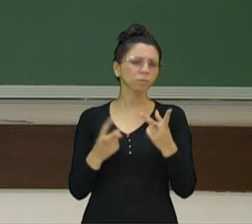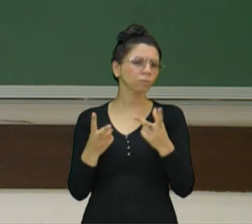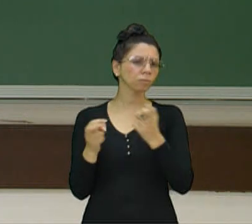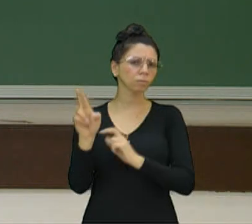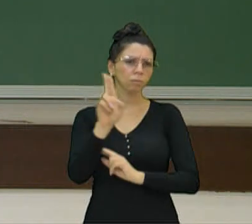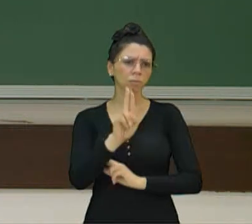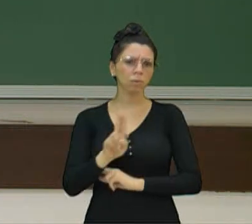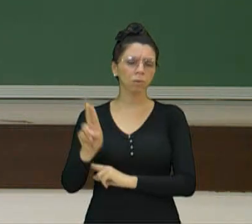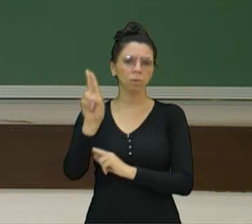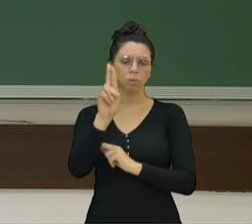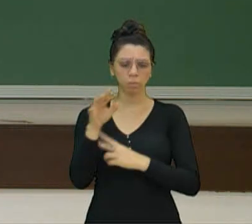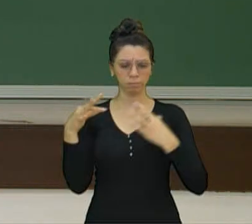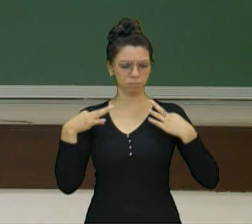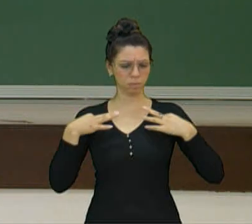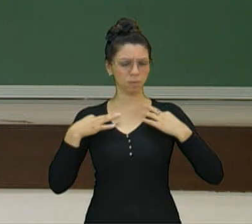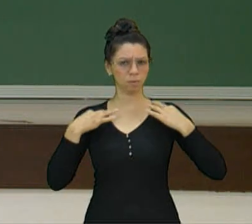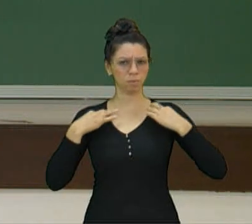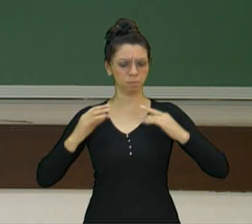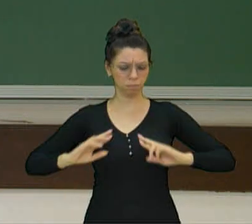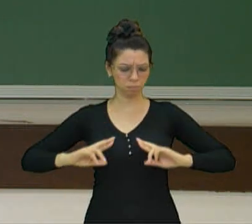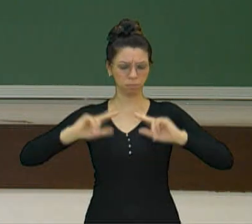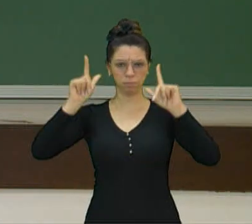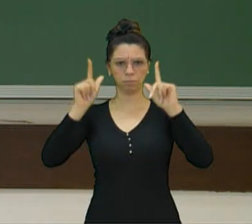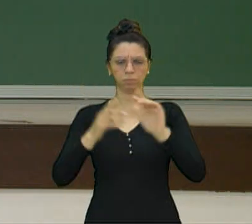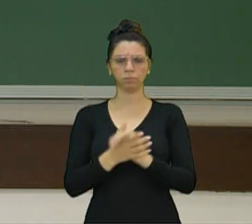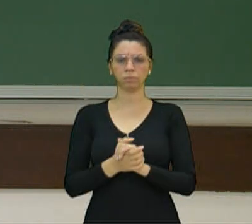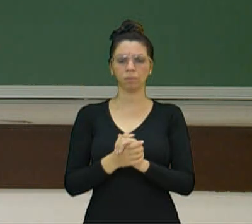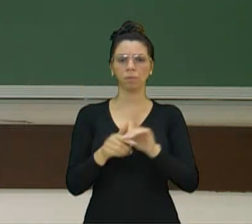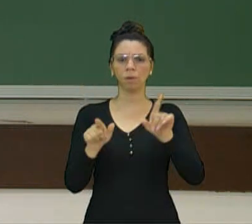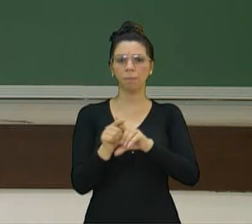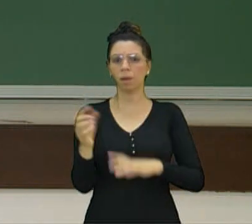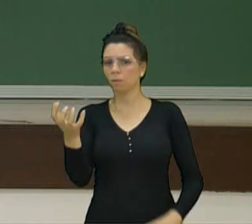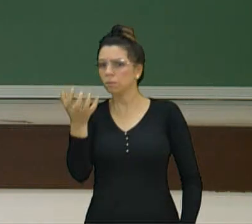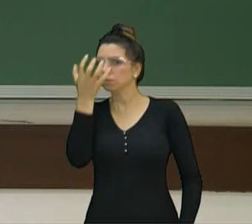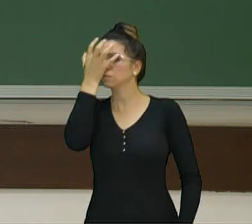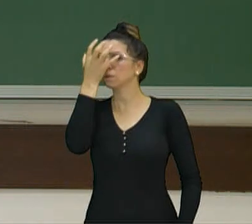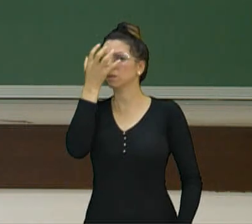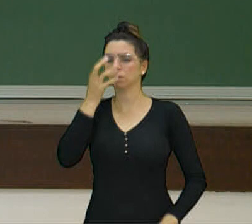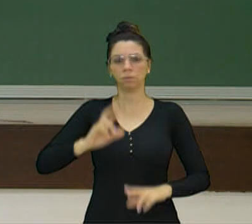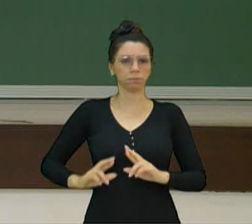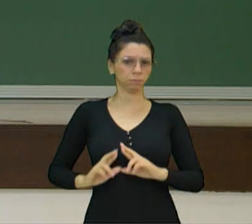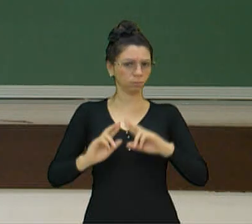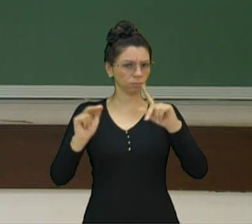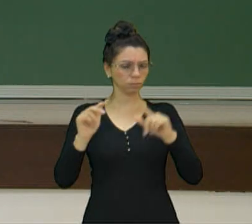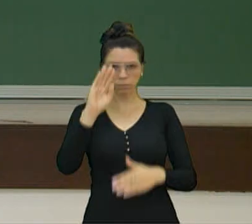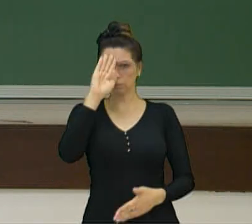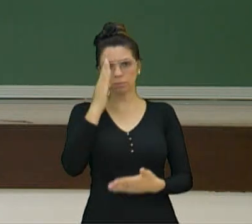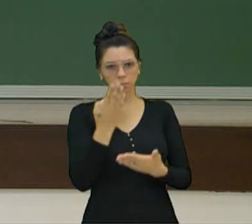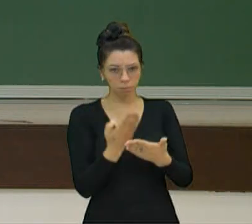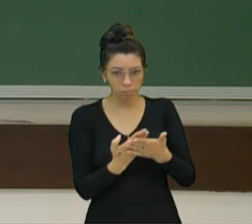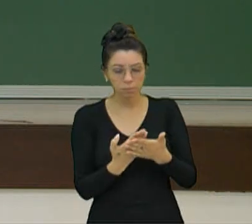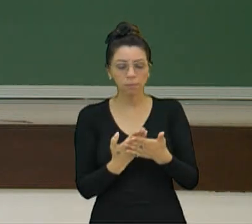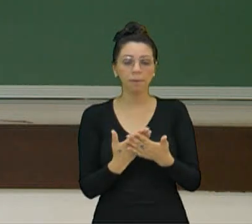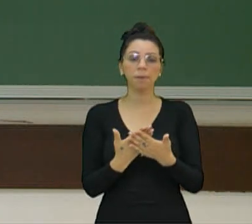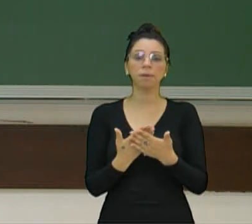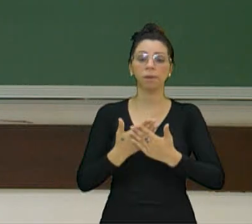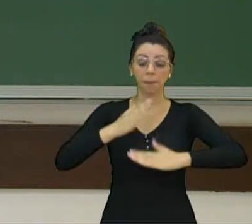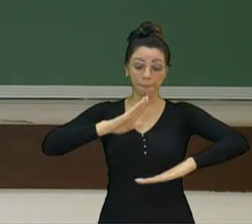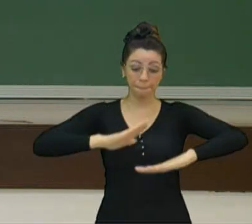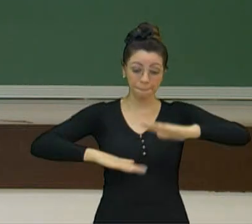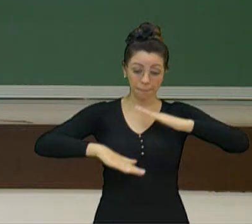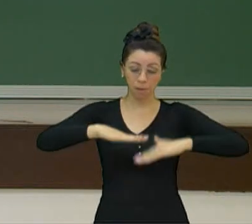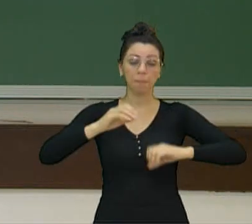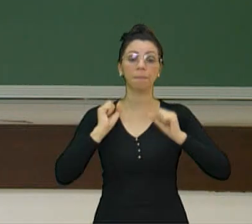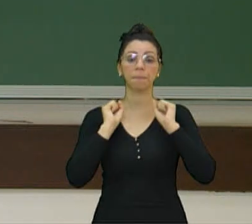usam uma vestimenta diferente para a cerimônia, usam uma máscara diferente E eles acreditam que com o tambor